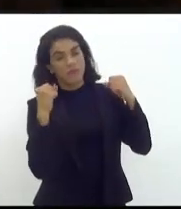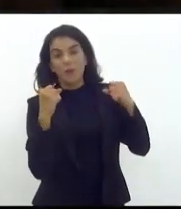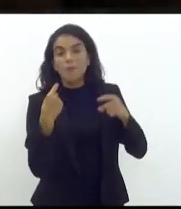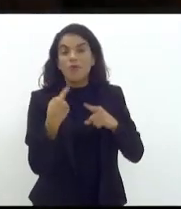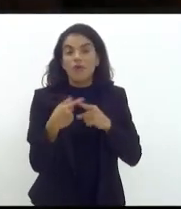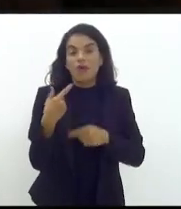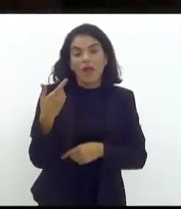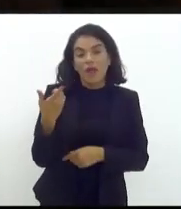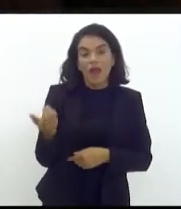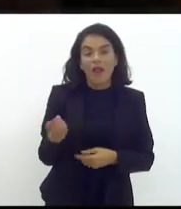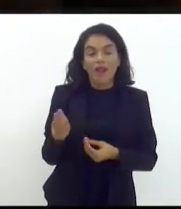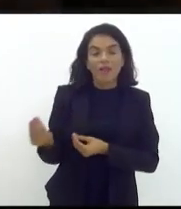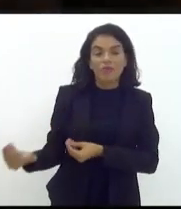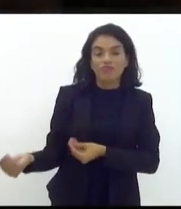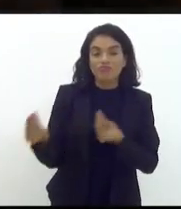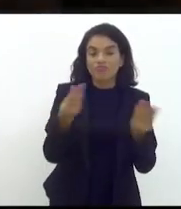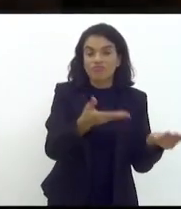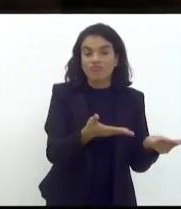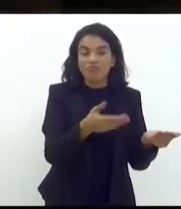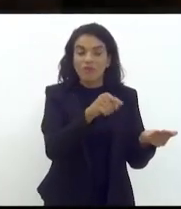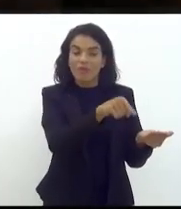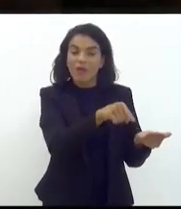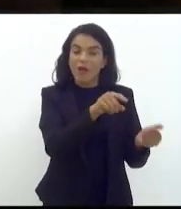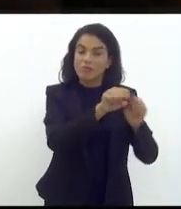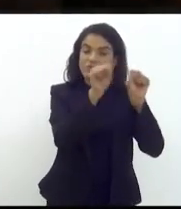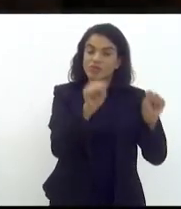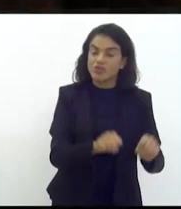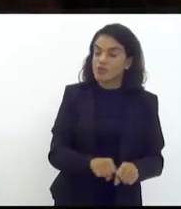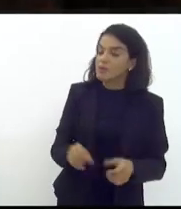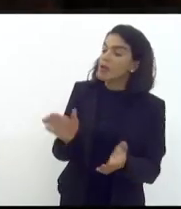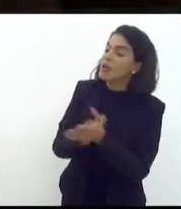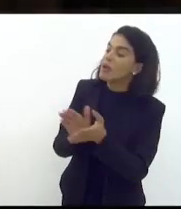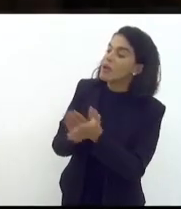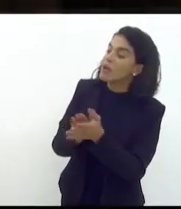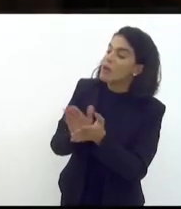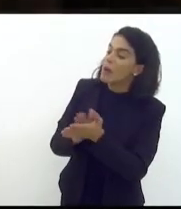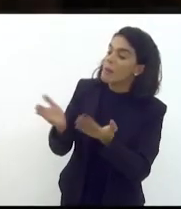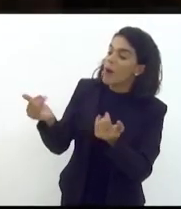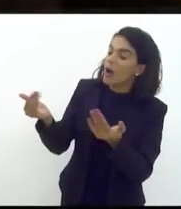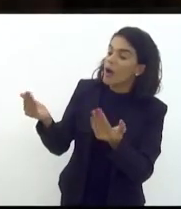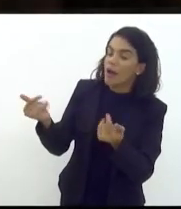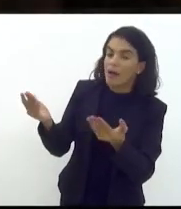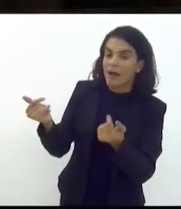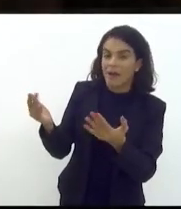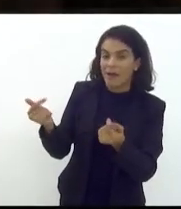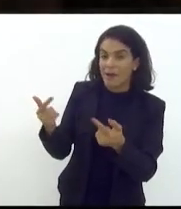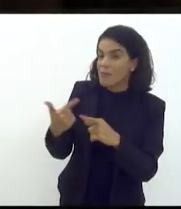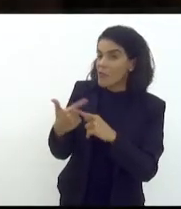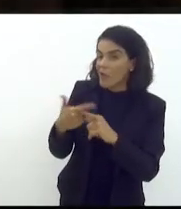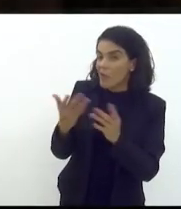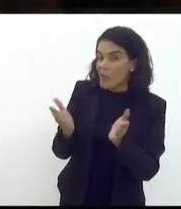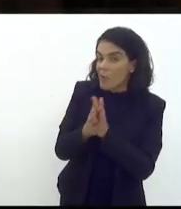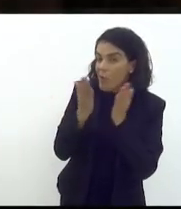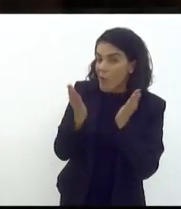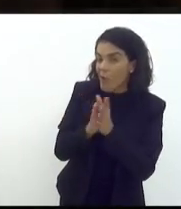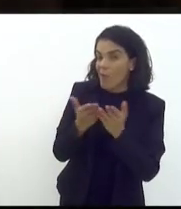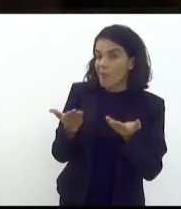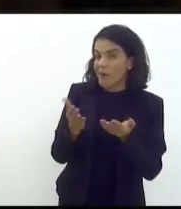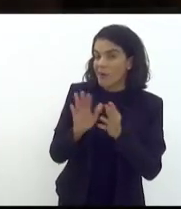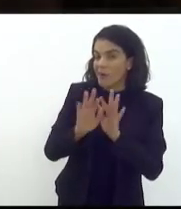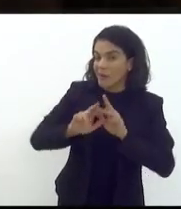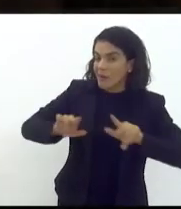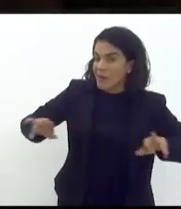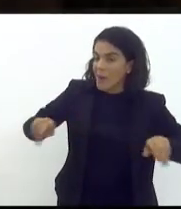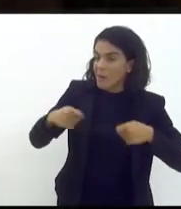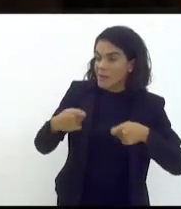ele não dá o retorno que os menos favorecidos necessitariam ter